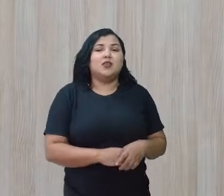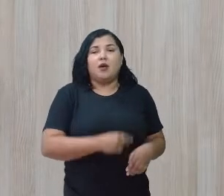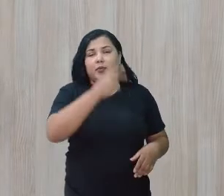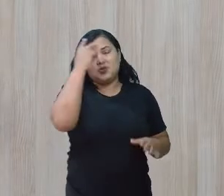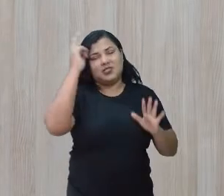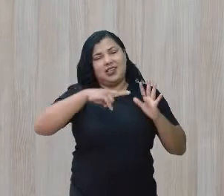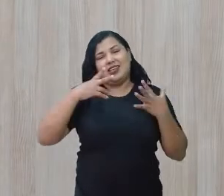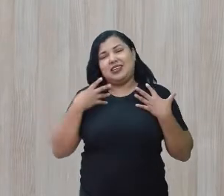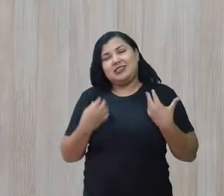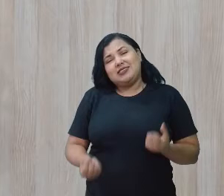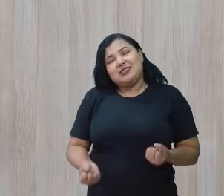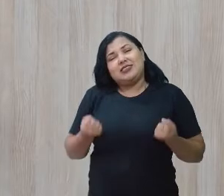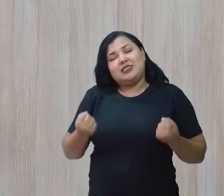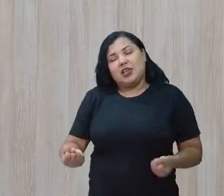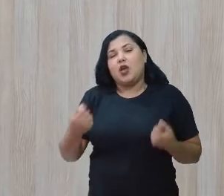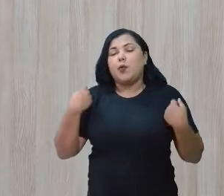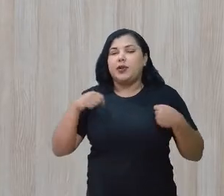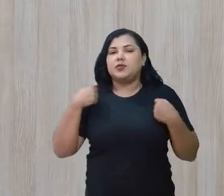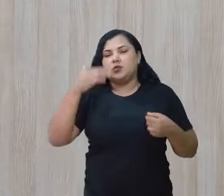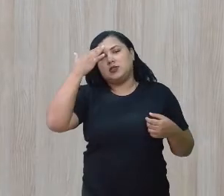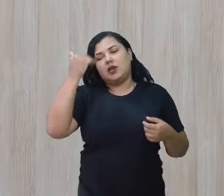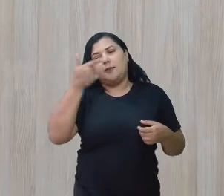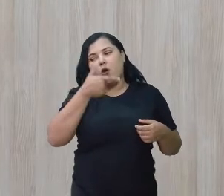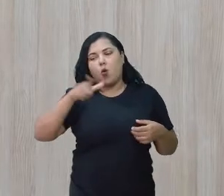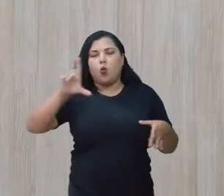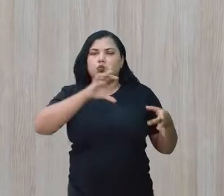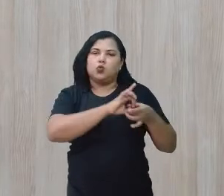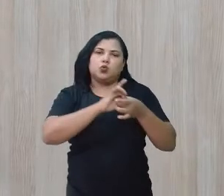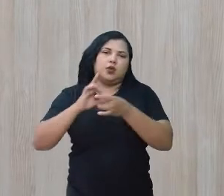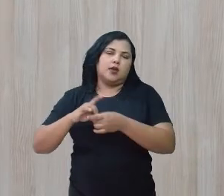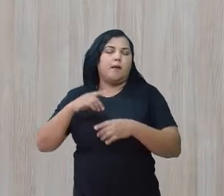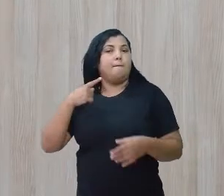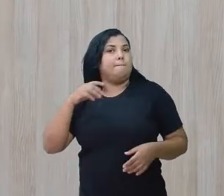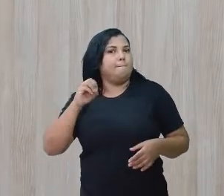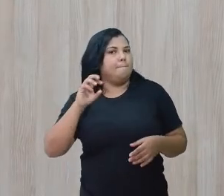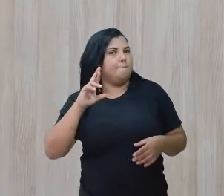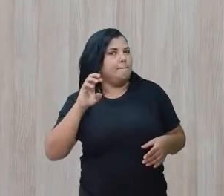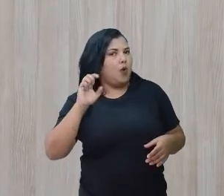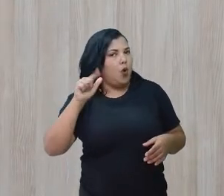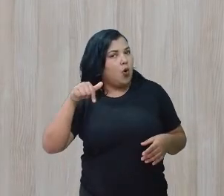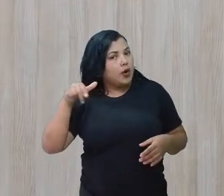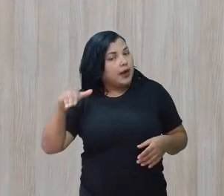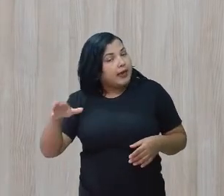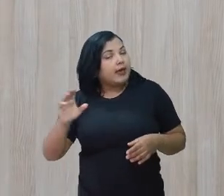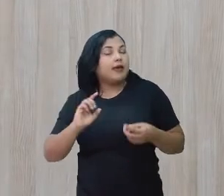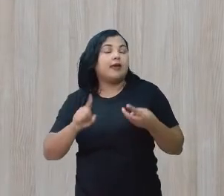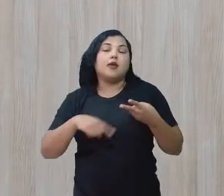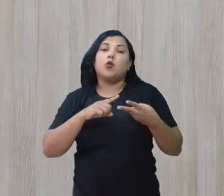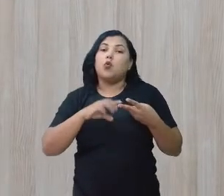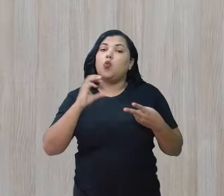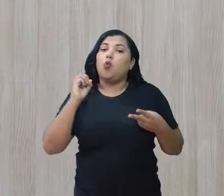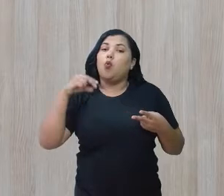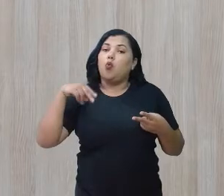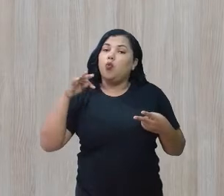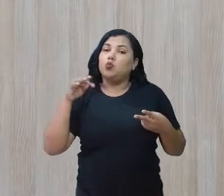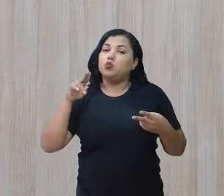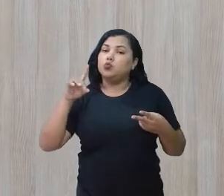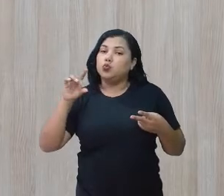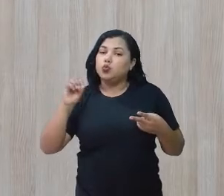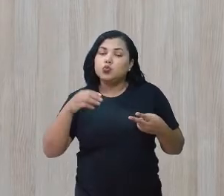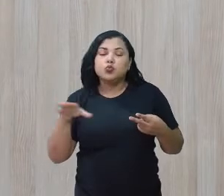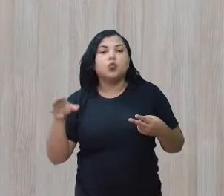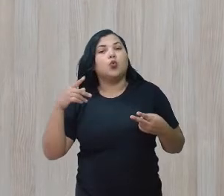Eu preciso saber outros conectivos. Porém, contudo, todavia, todas essas palavras,